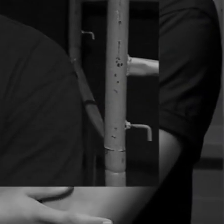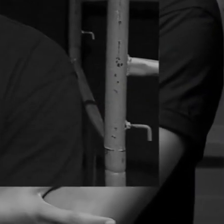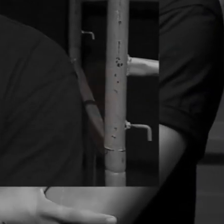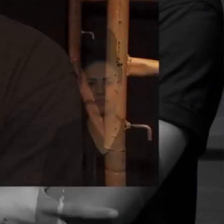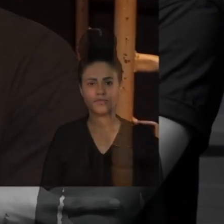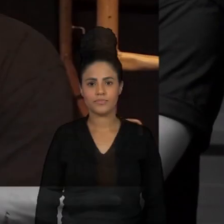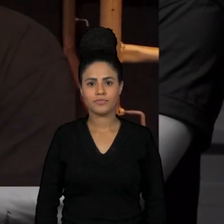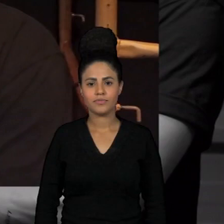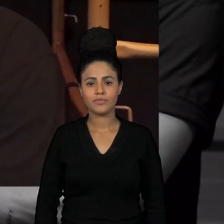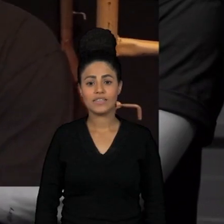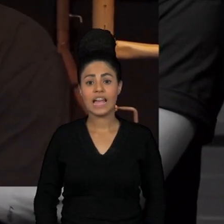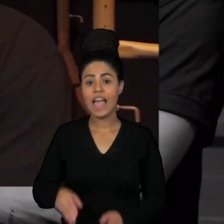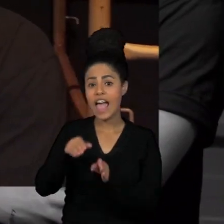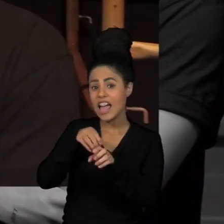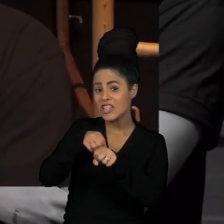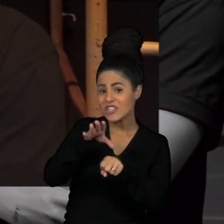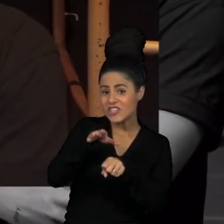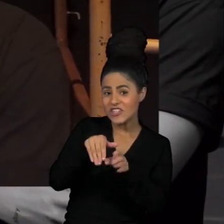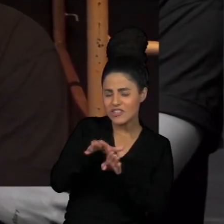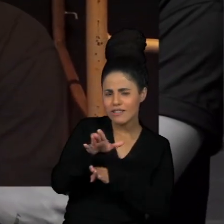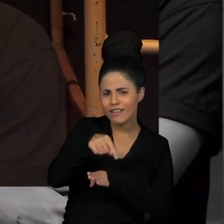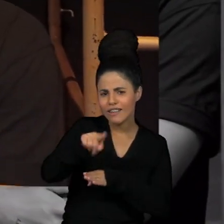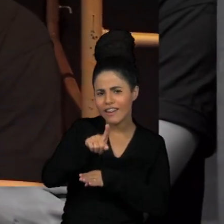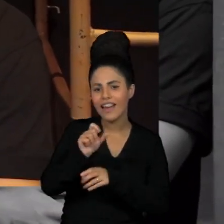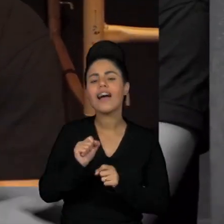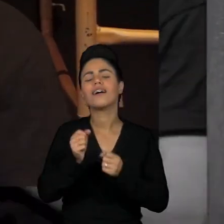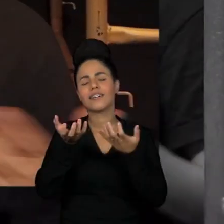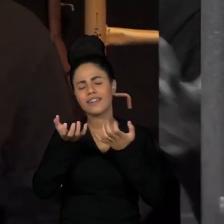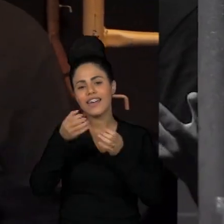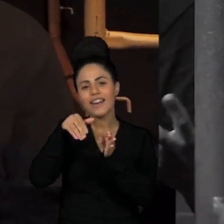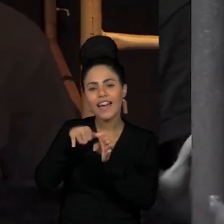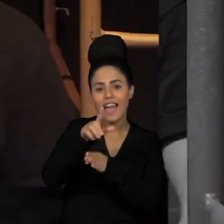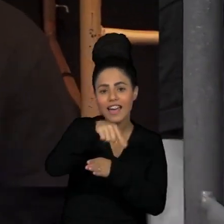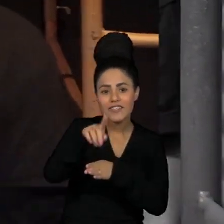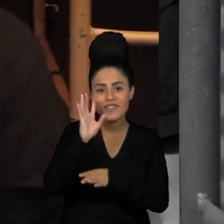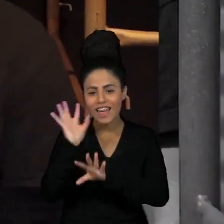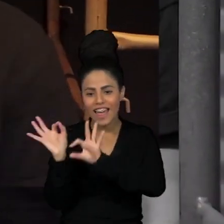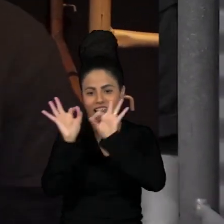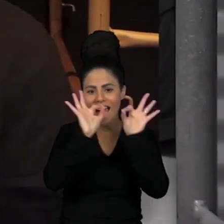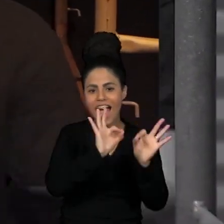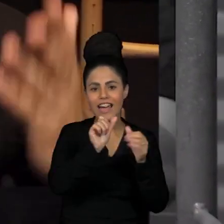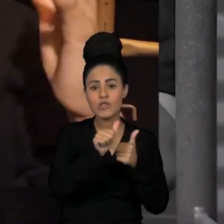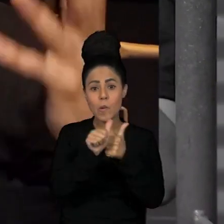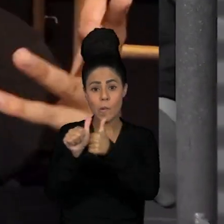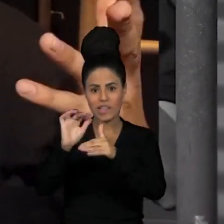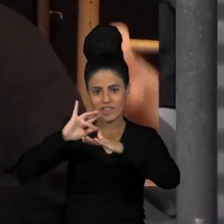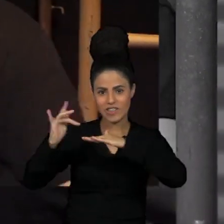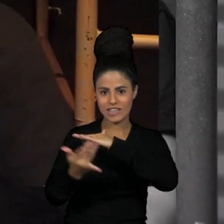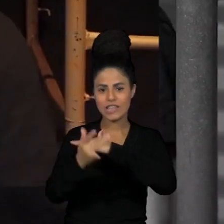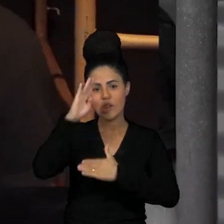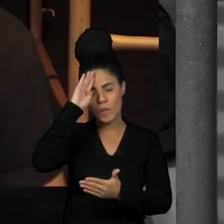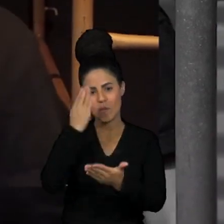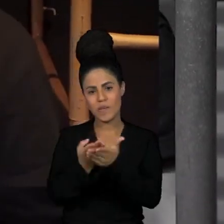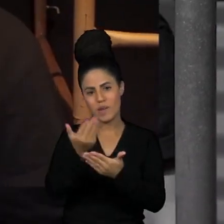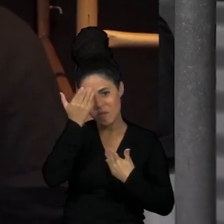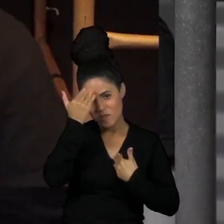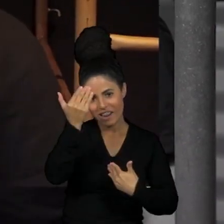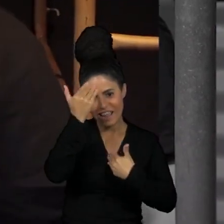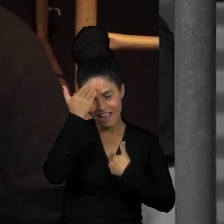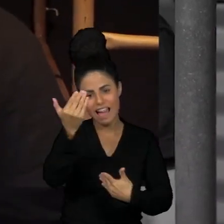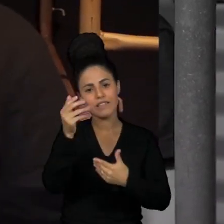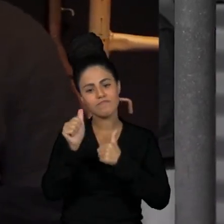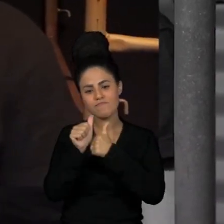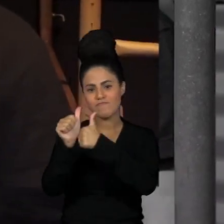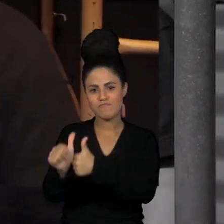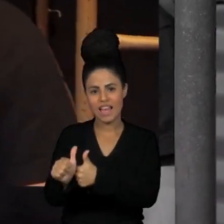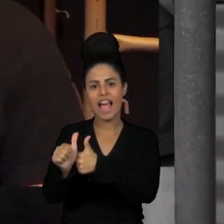Você quer mandar um recado para alguém? Quero mandar um recado para todo mundo que me acompanha. Sim. Né? Muito obrigado pela confiança de acompanhar aí o